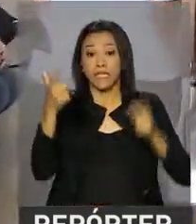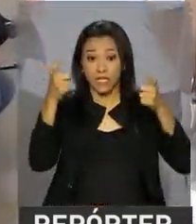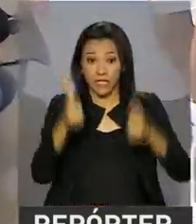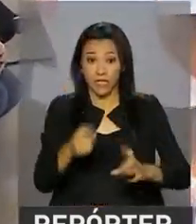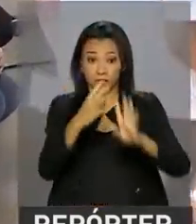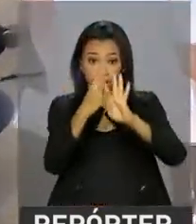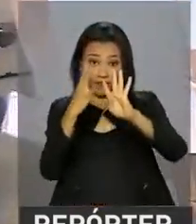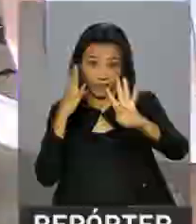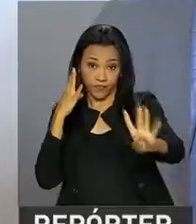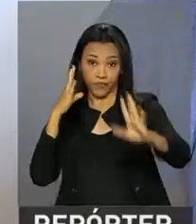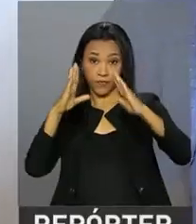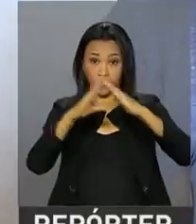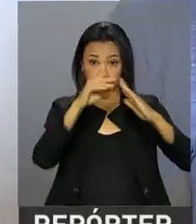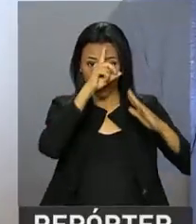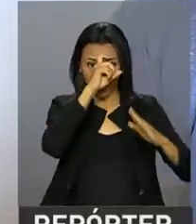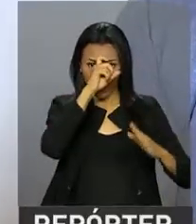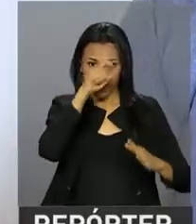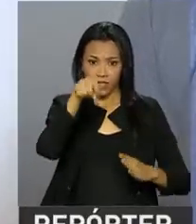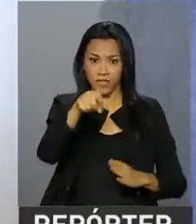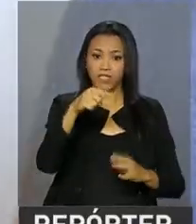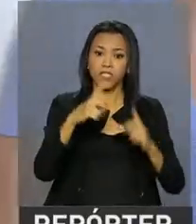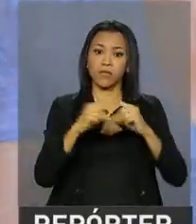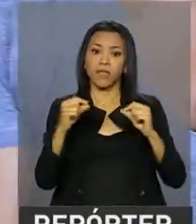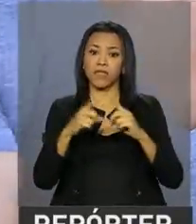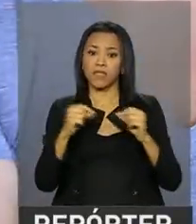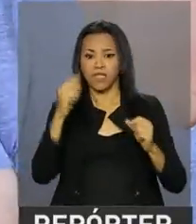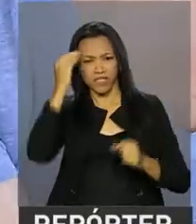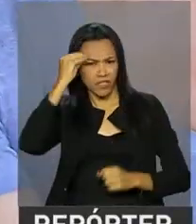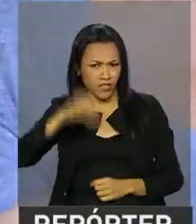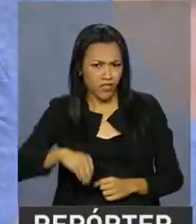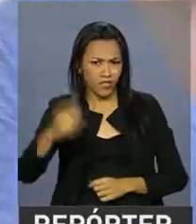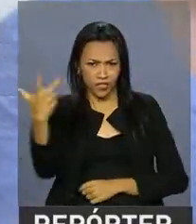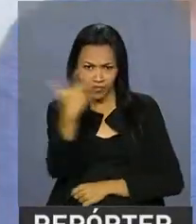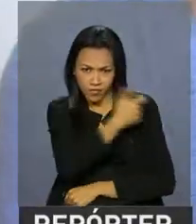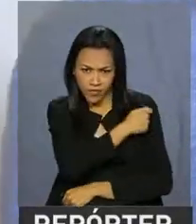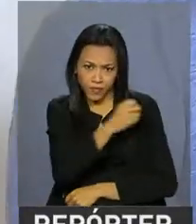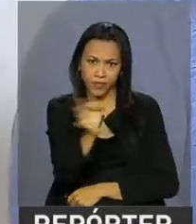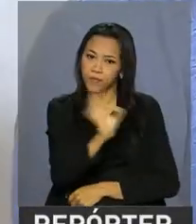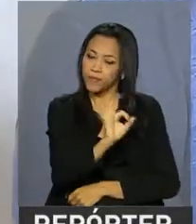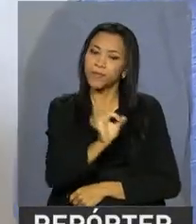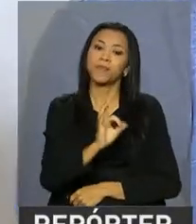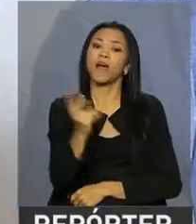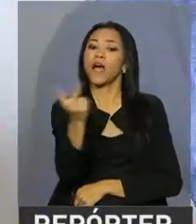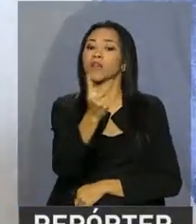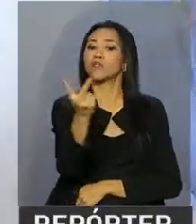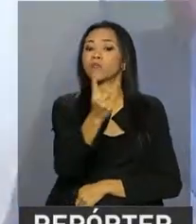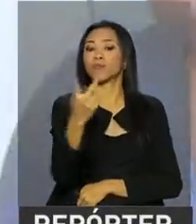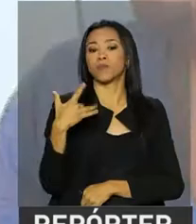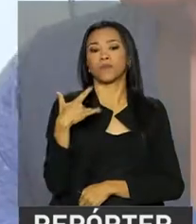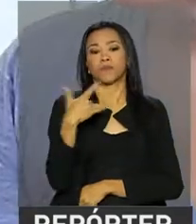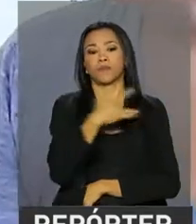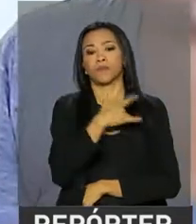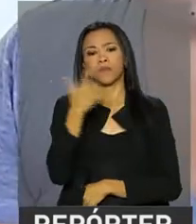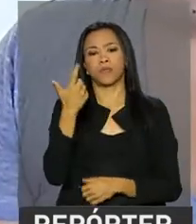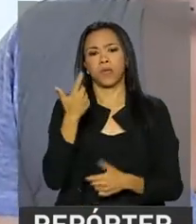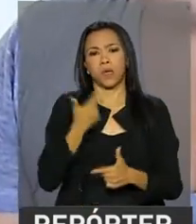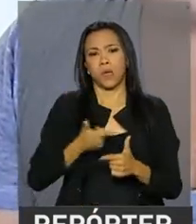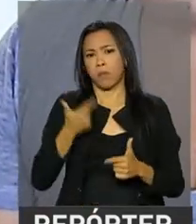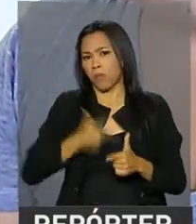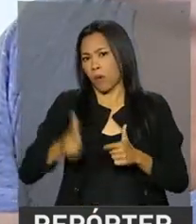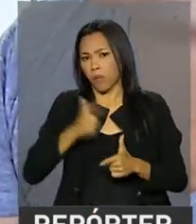de saúde em brasília fez irene natália desistirem de tomar a vacina da gripe as duas são saudáveis e não tem nenhuma doença